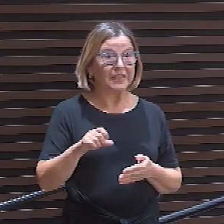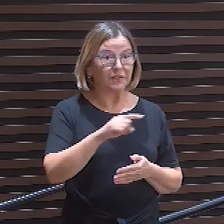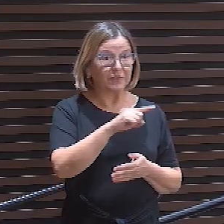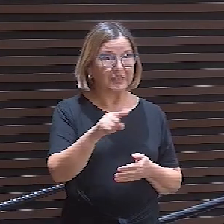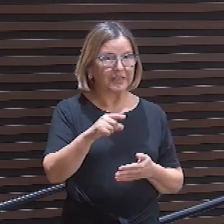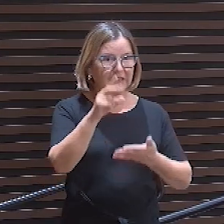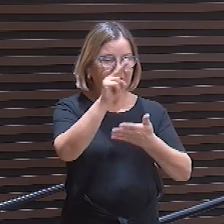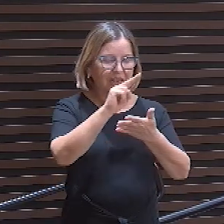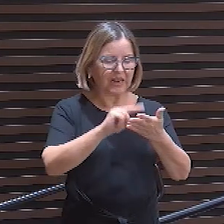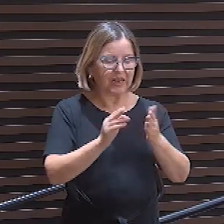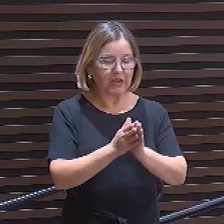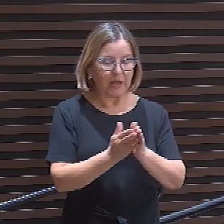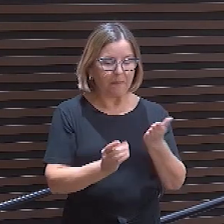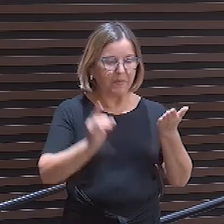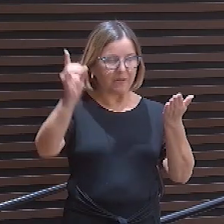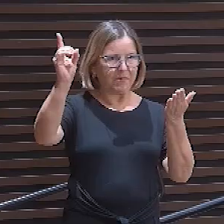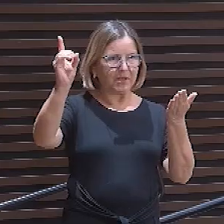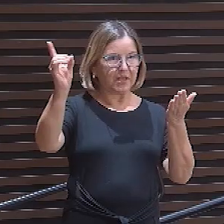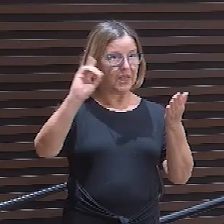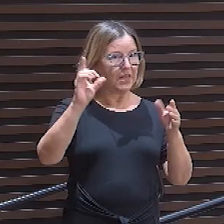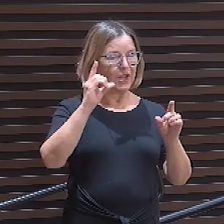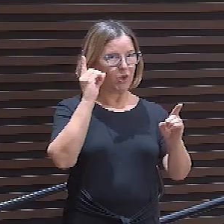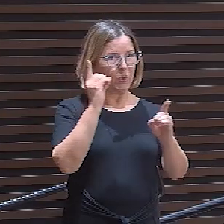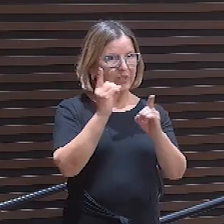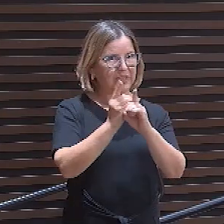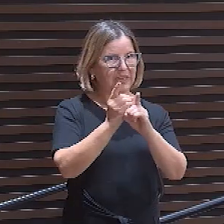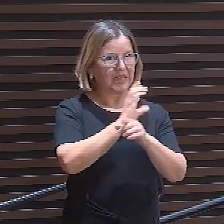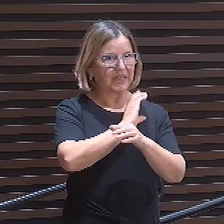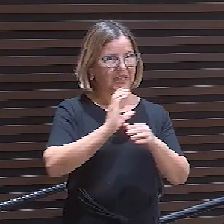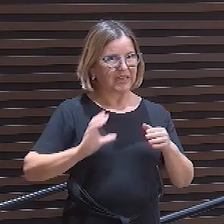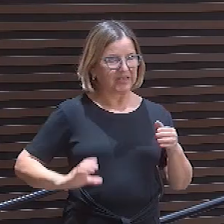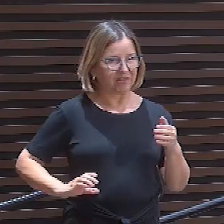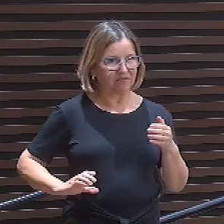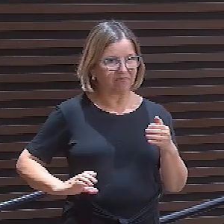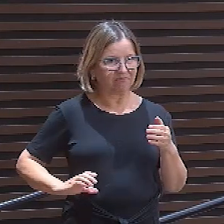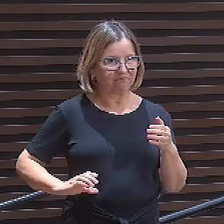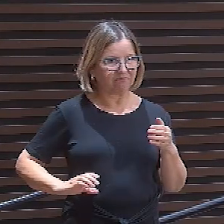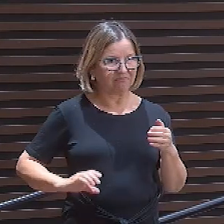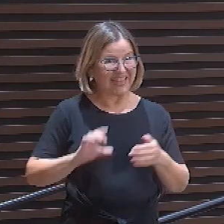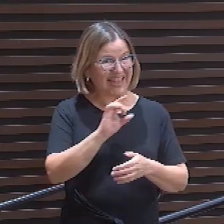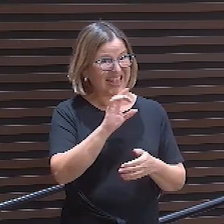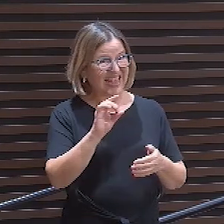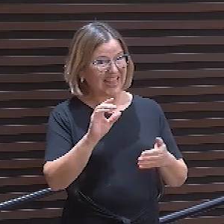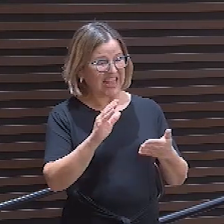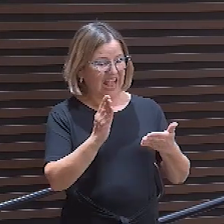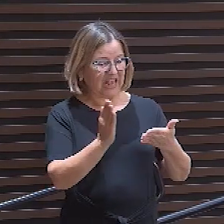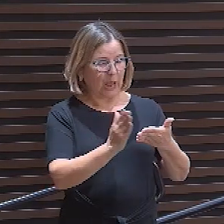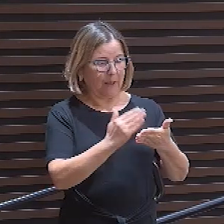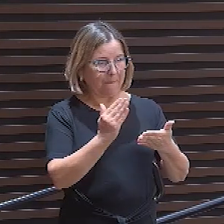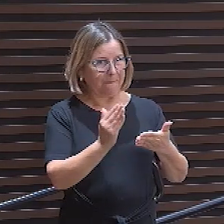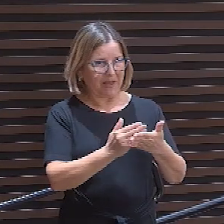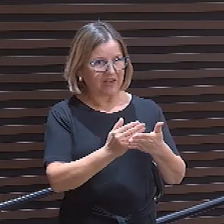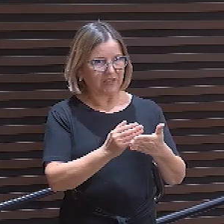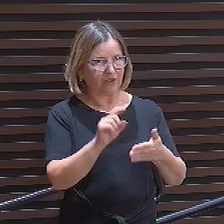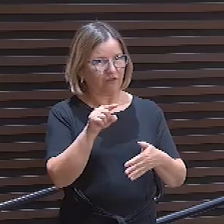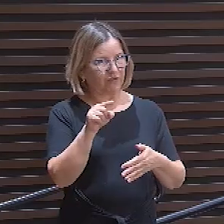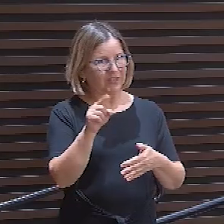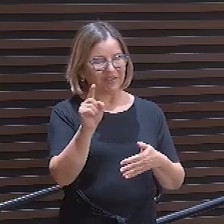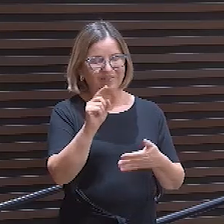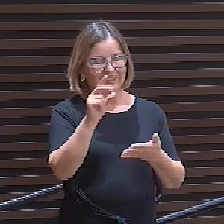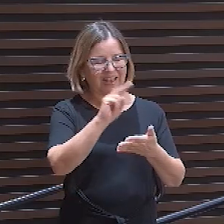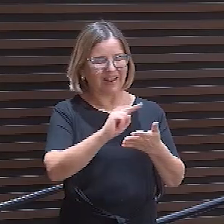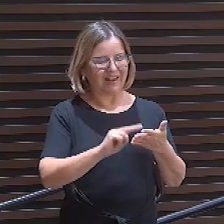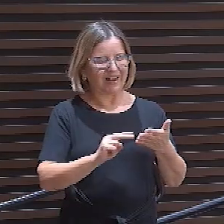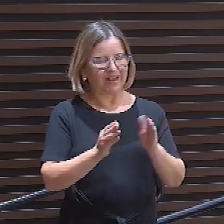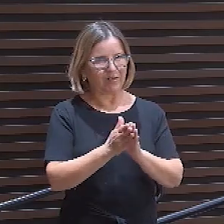e não encontrar Cristo em cada página, você não está lendo a Bíblia.